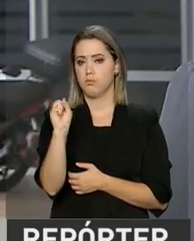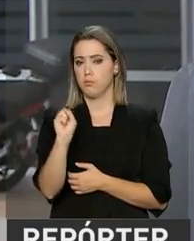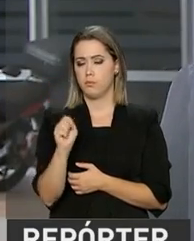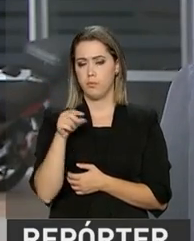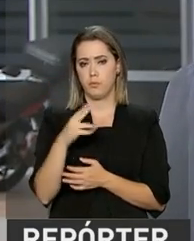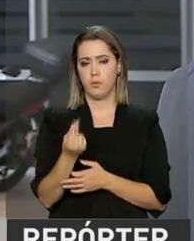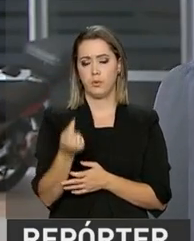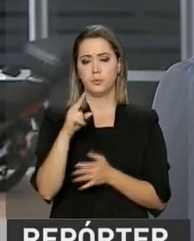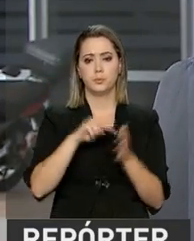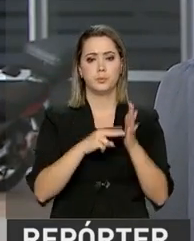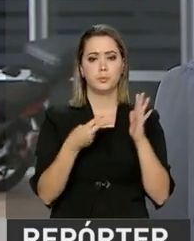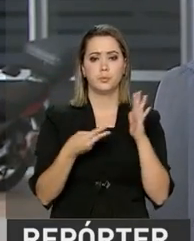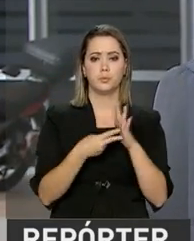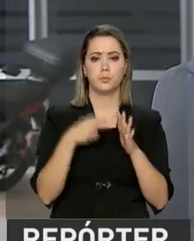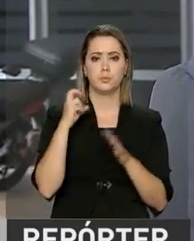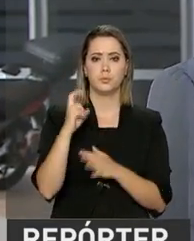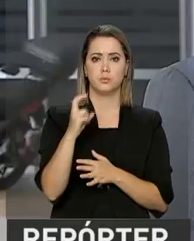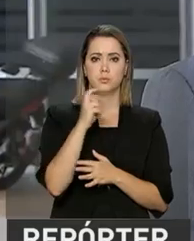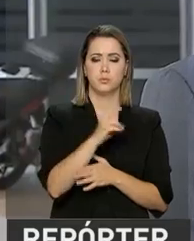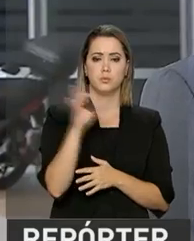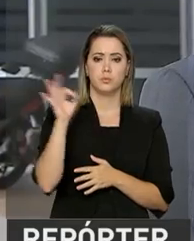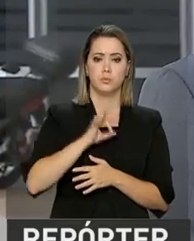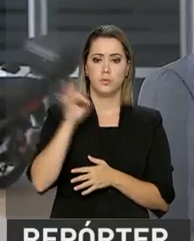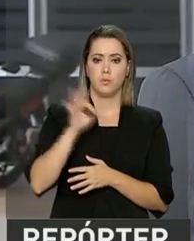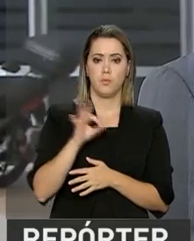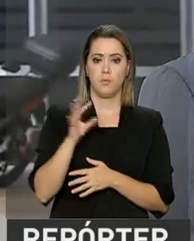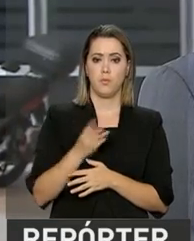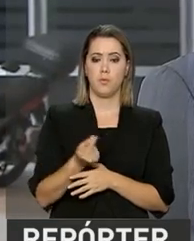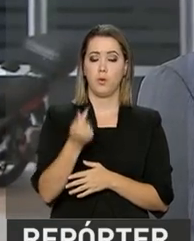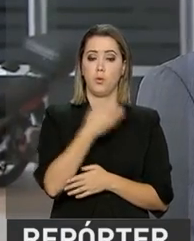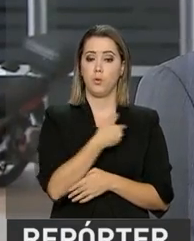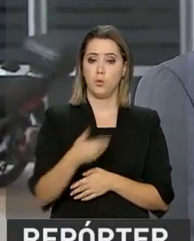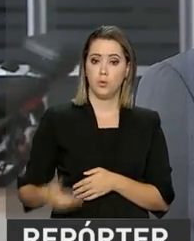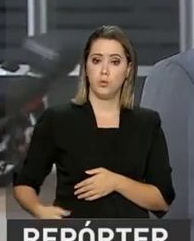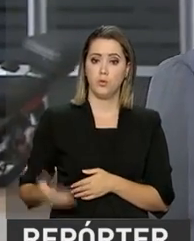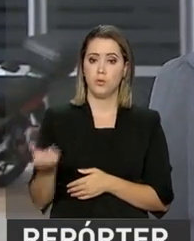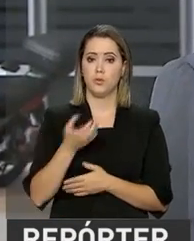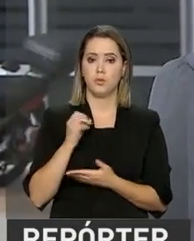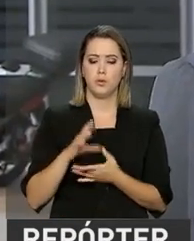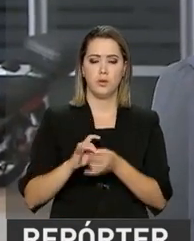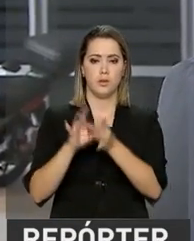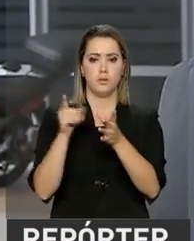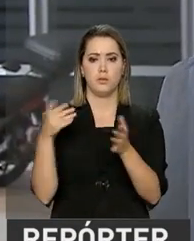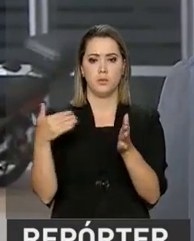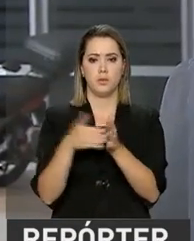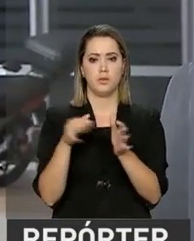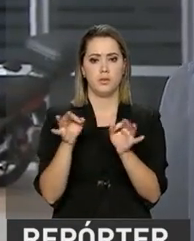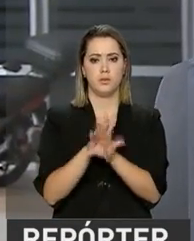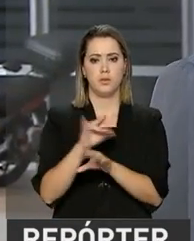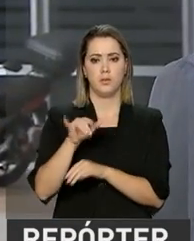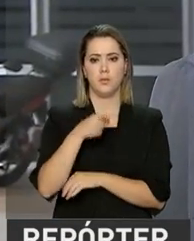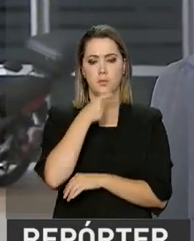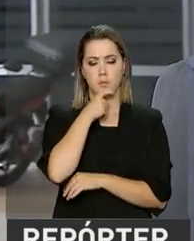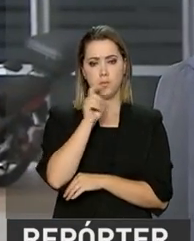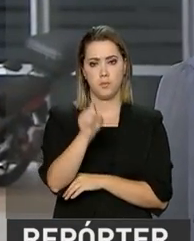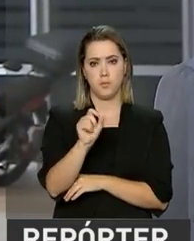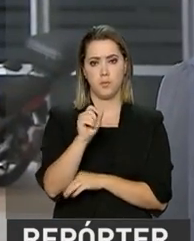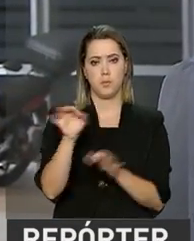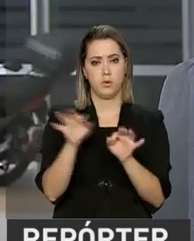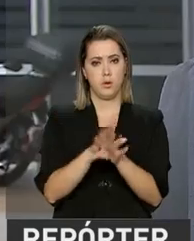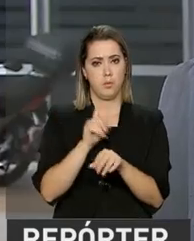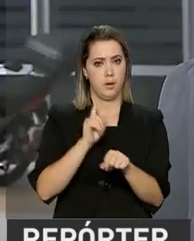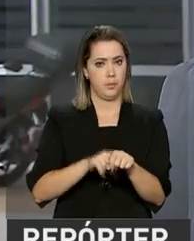o valor representa 55% do que o governo espera liberar até o fim de Julho quando se